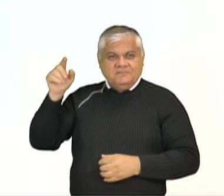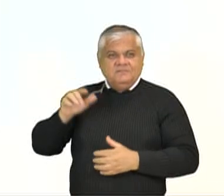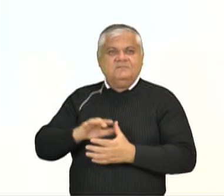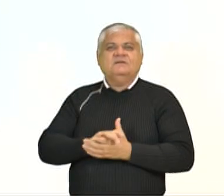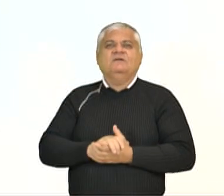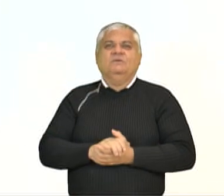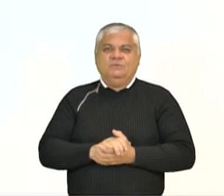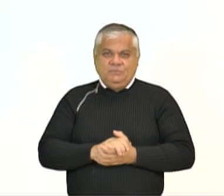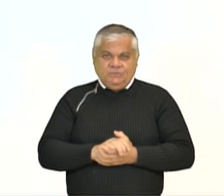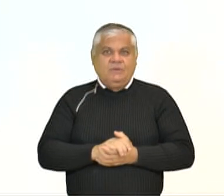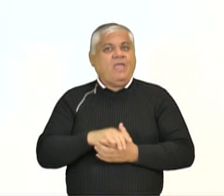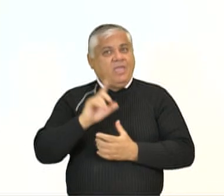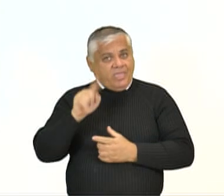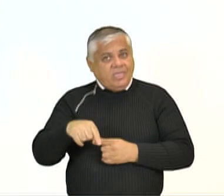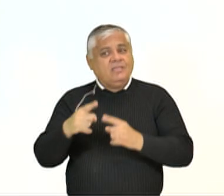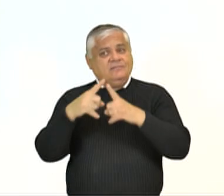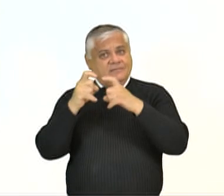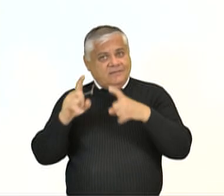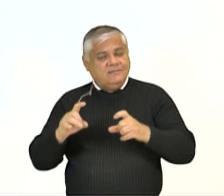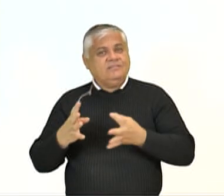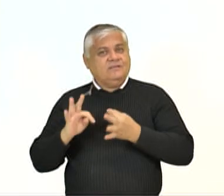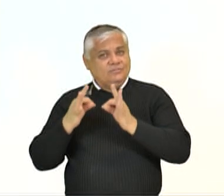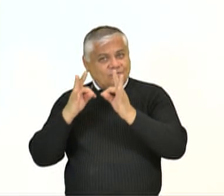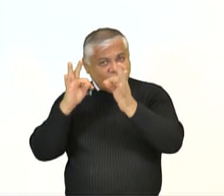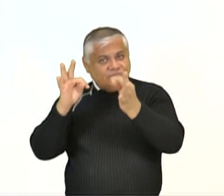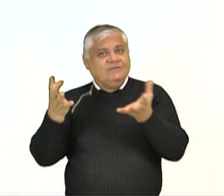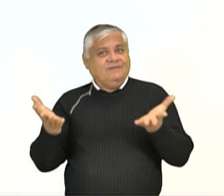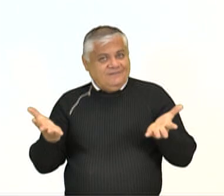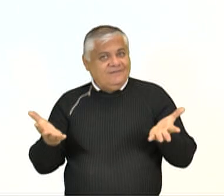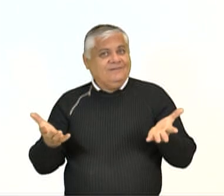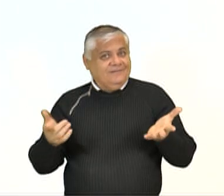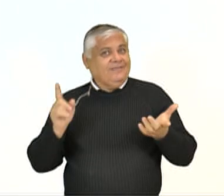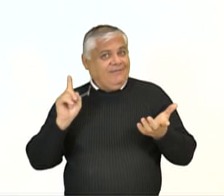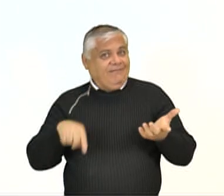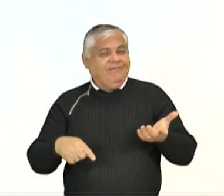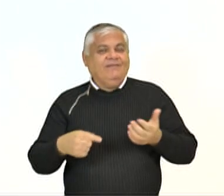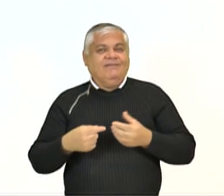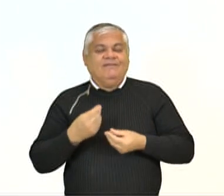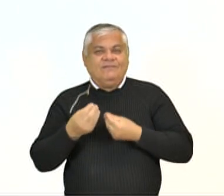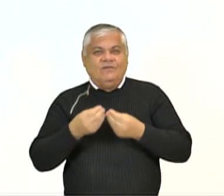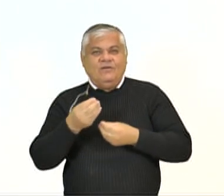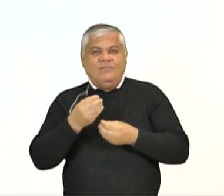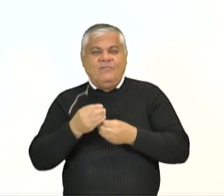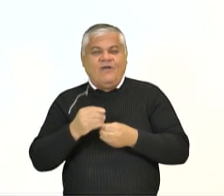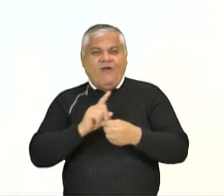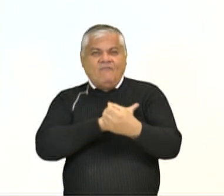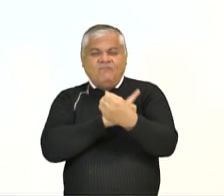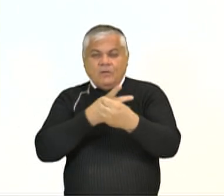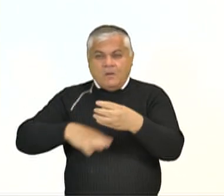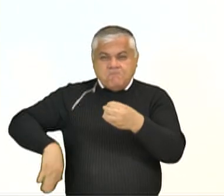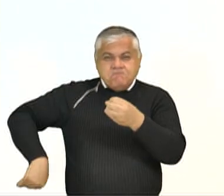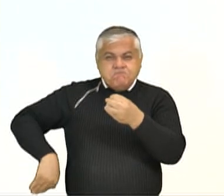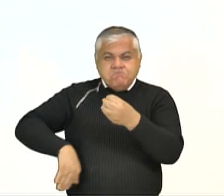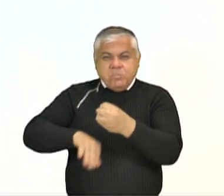Então isso também faz parte da ciência, né? Esse efeito, né, que foi dado na bola também tem tudo a